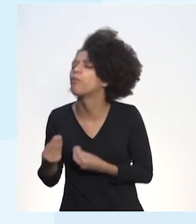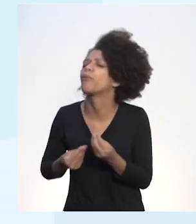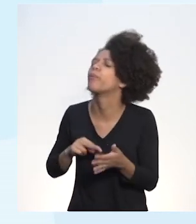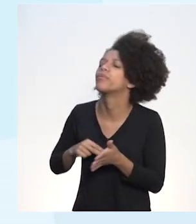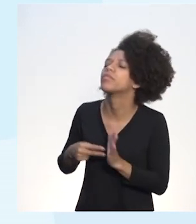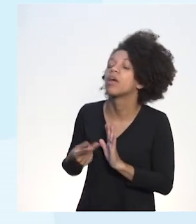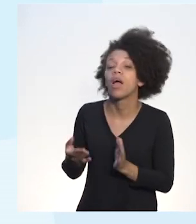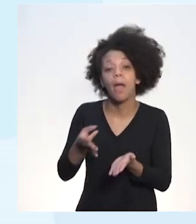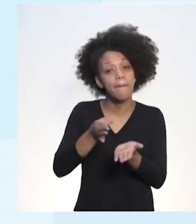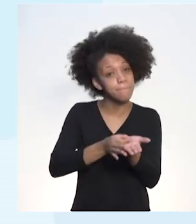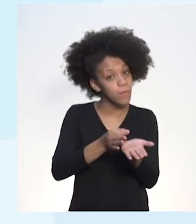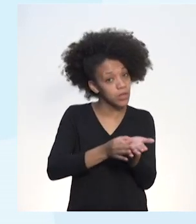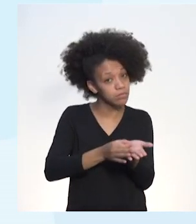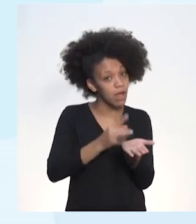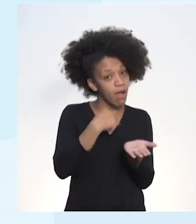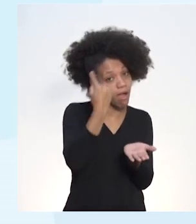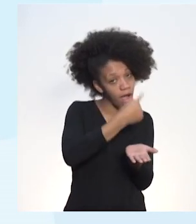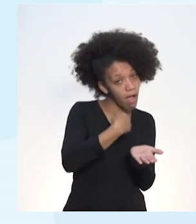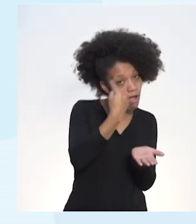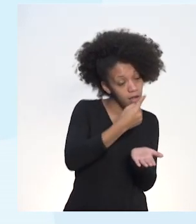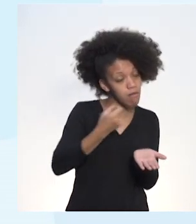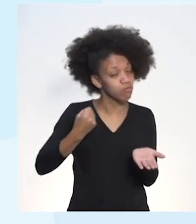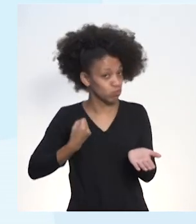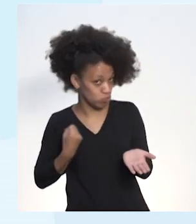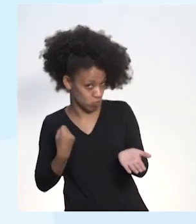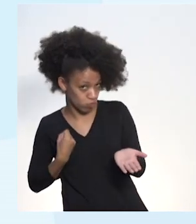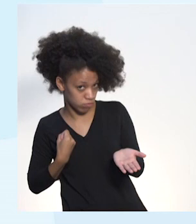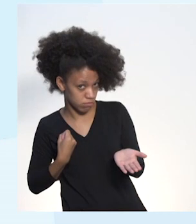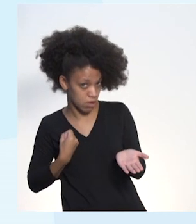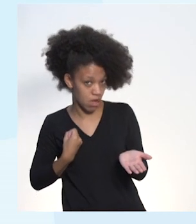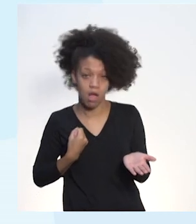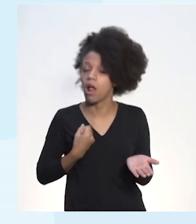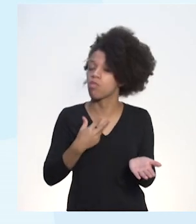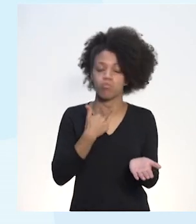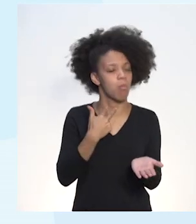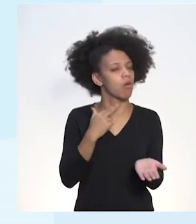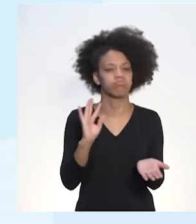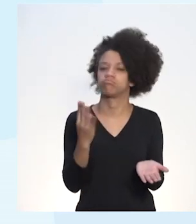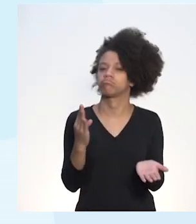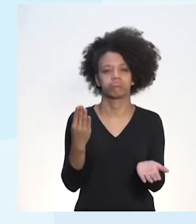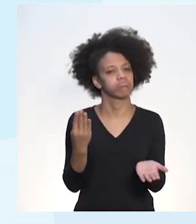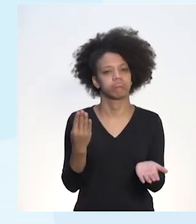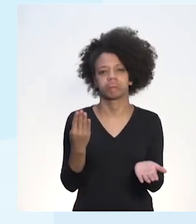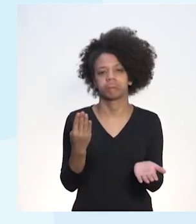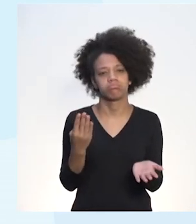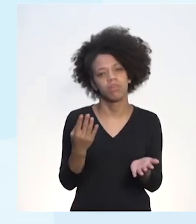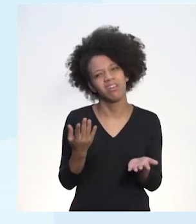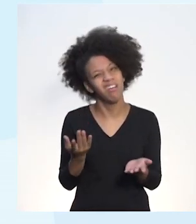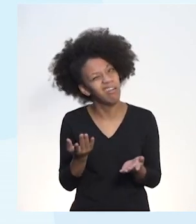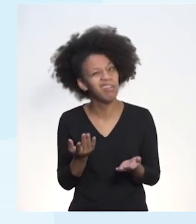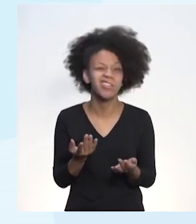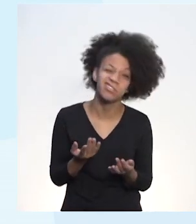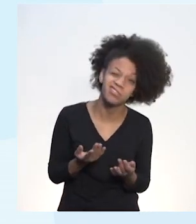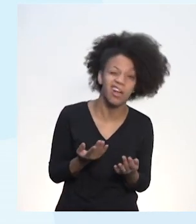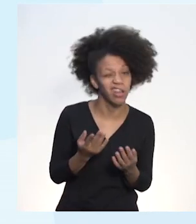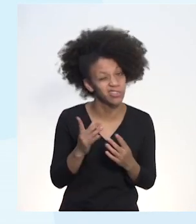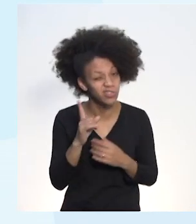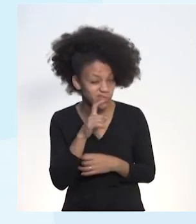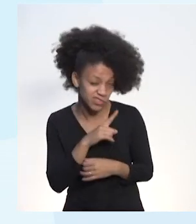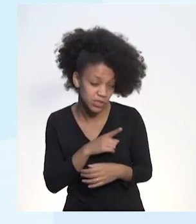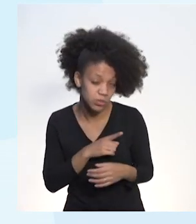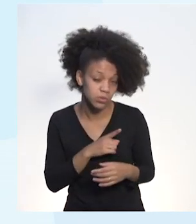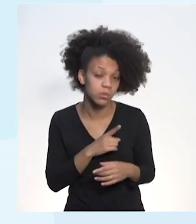É aquela moeda que tem cara e coroa. Aquela moeda que não é falsa, né? Exatamente. Não é muito comum a gente encontrar isso, não.